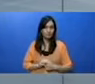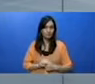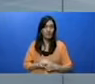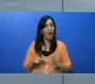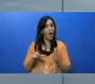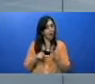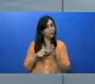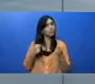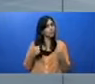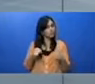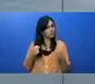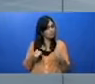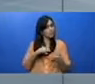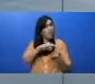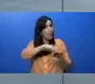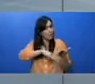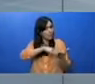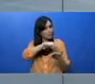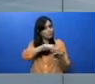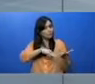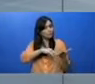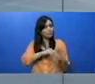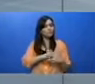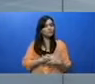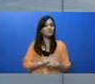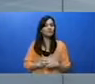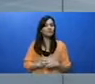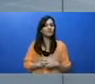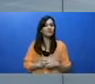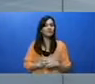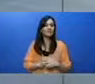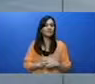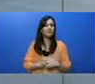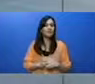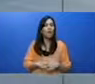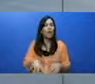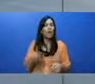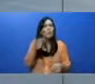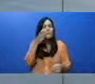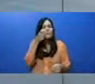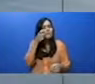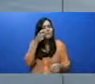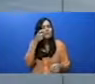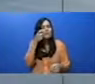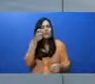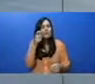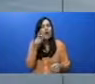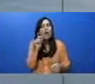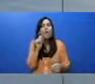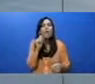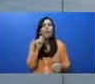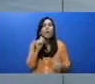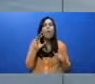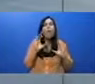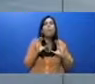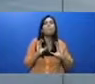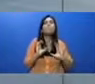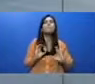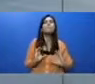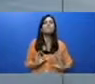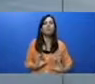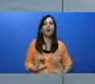tem que ter a autorização. Depois, o outro item, observar o comportamento e